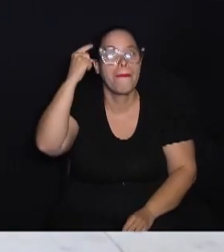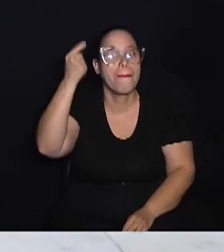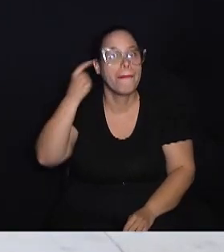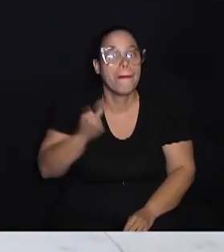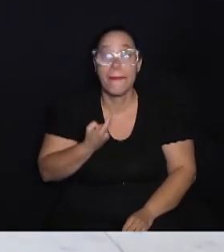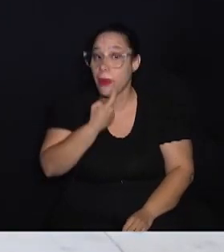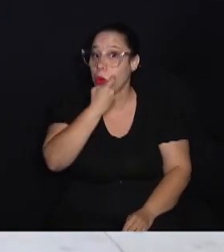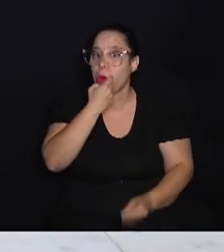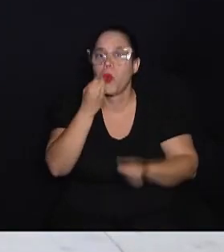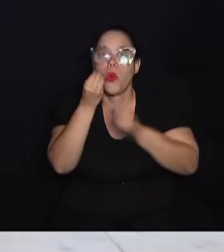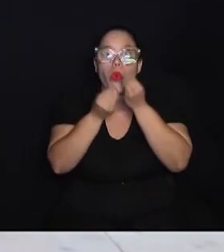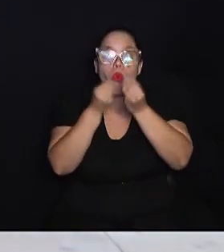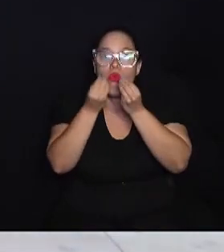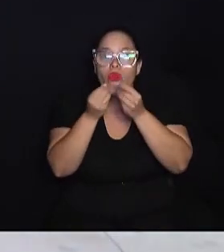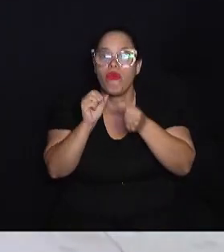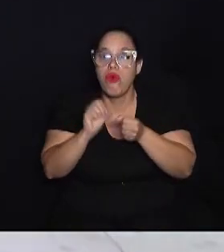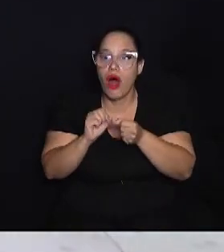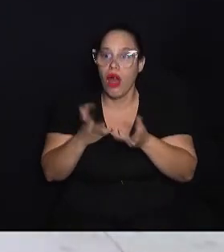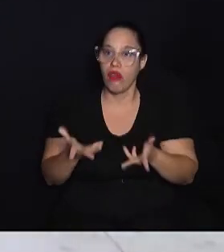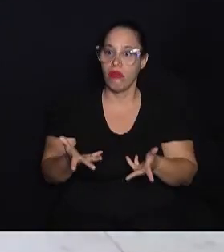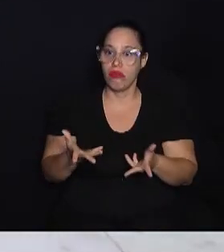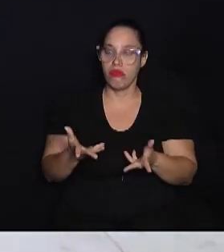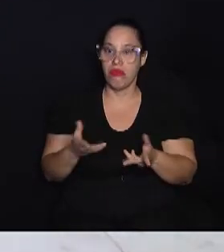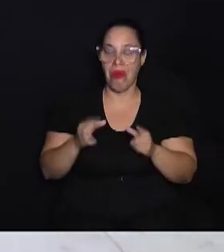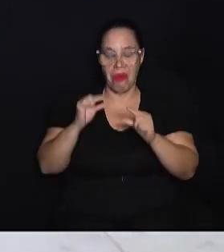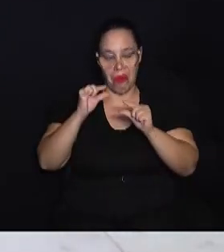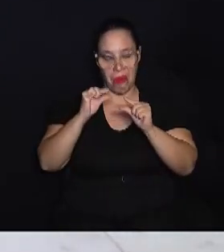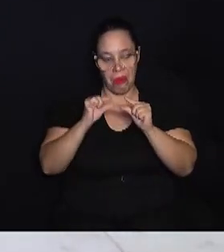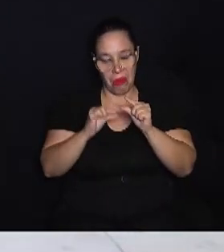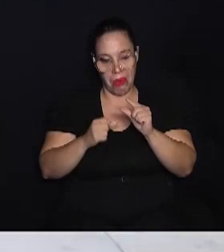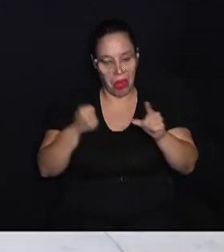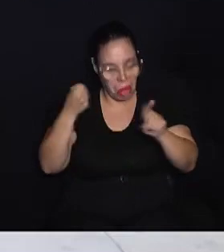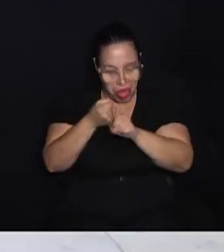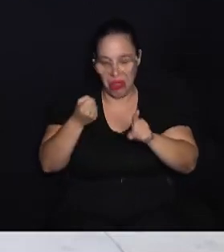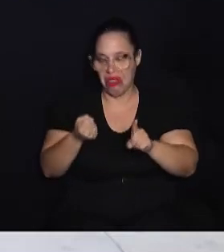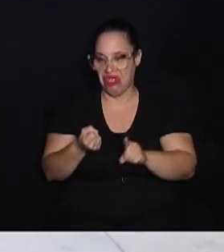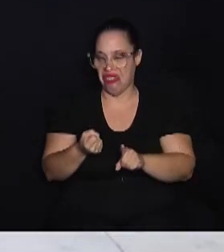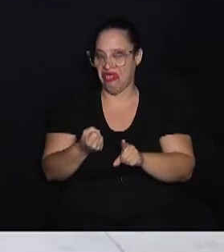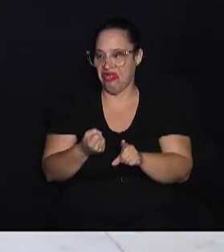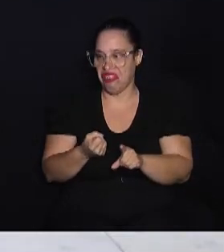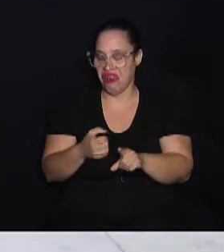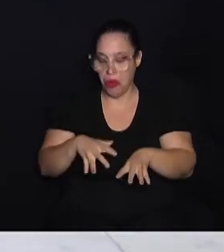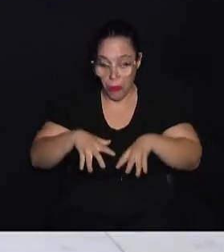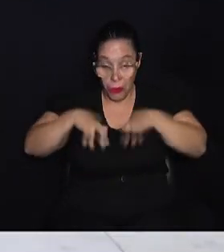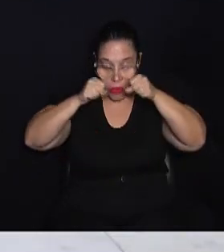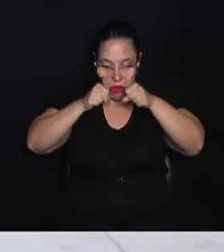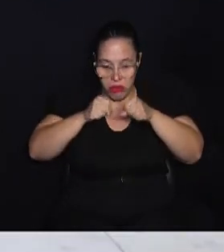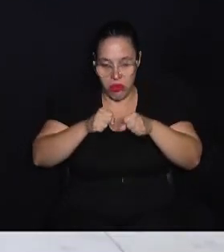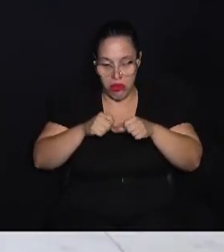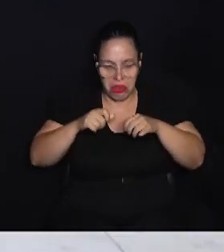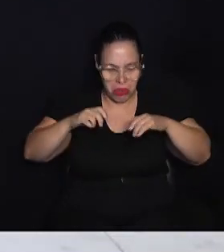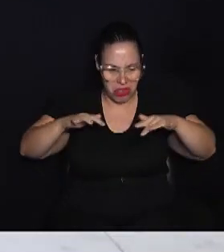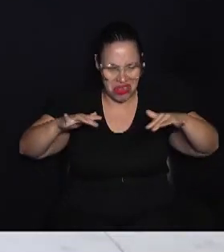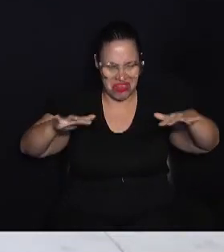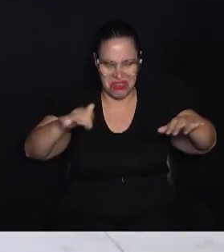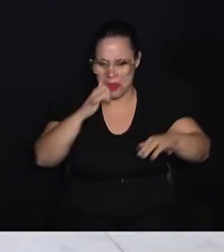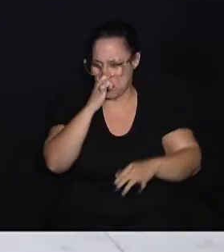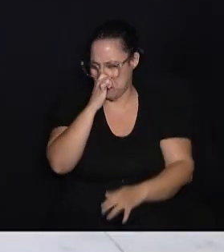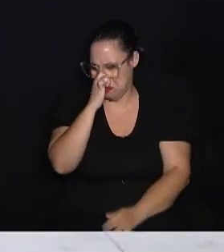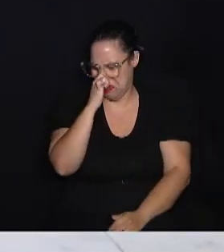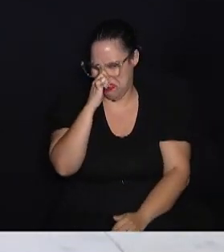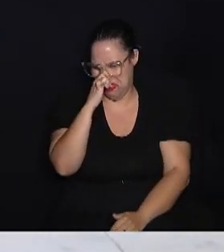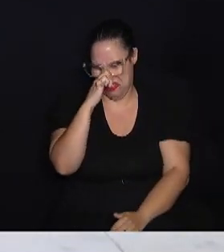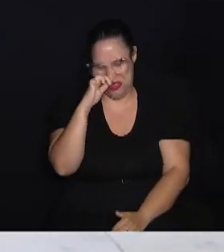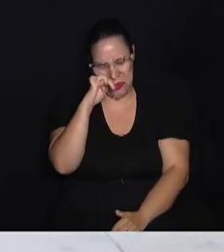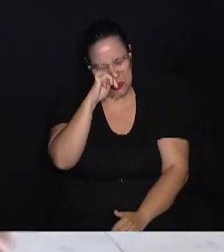aí do estúdio, como é que a gente faz para minimizar os impactos dessa seca e dessa fumaça que tem